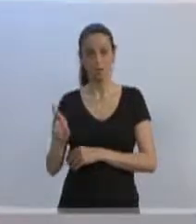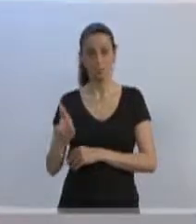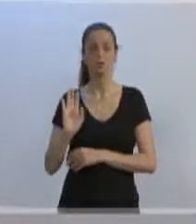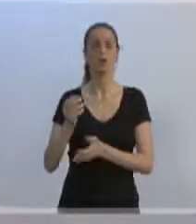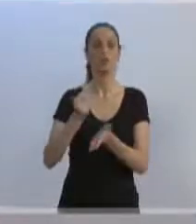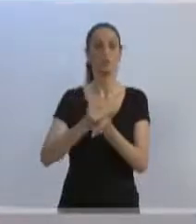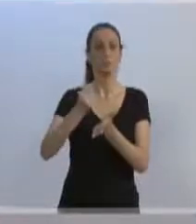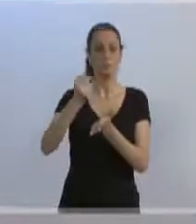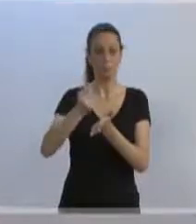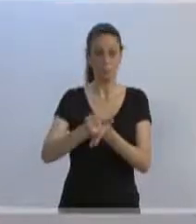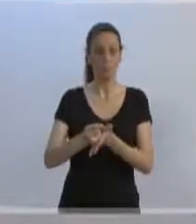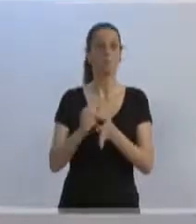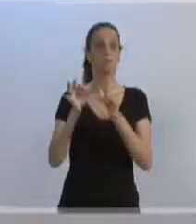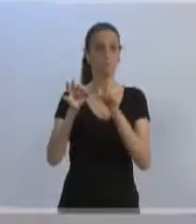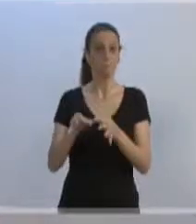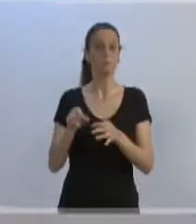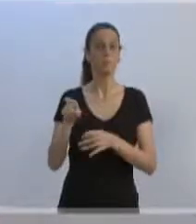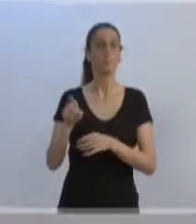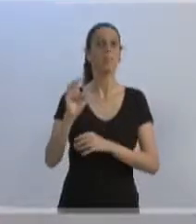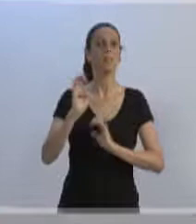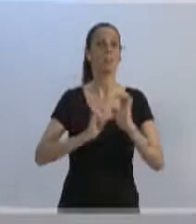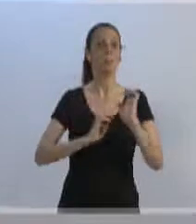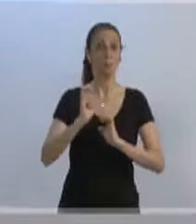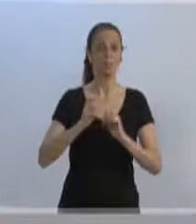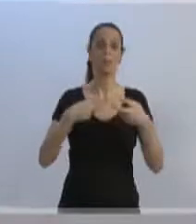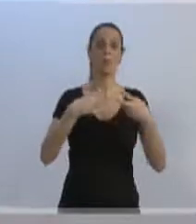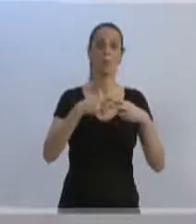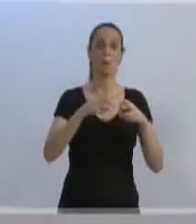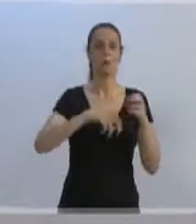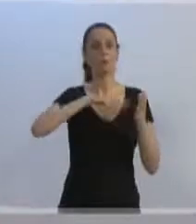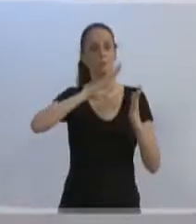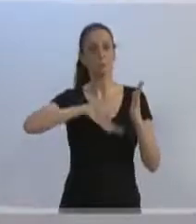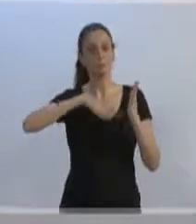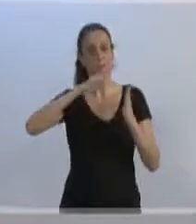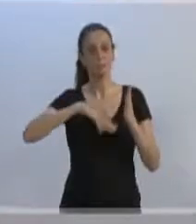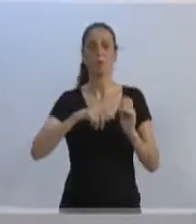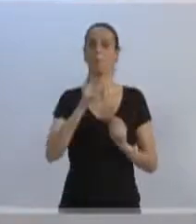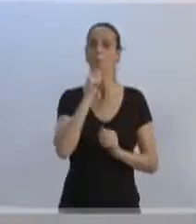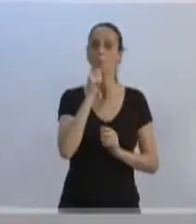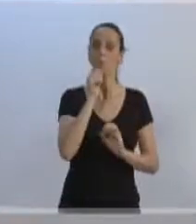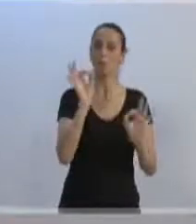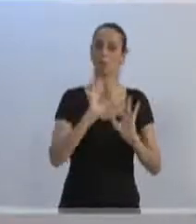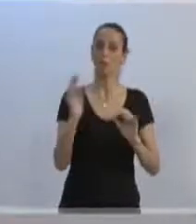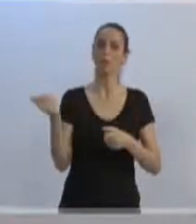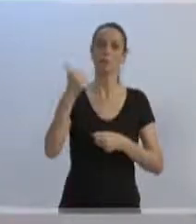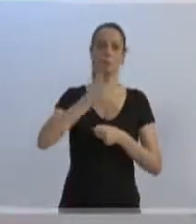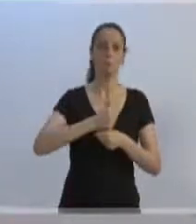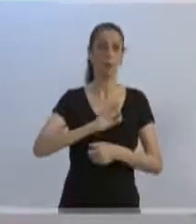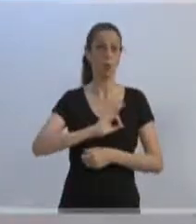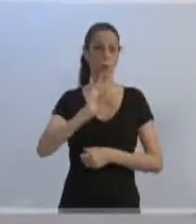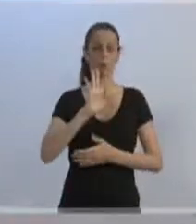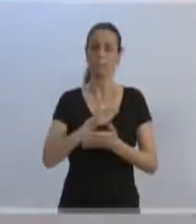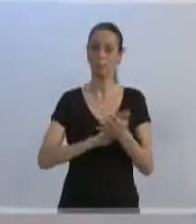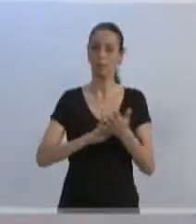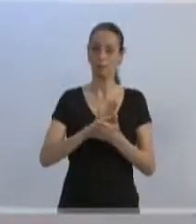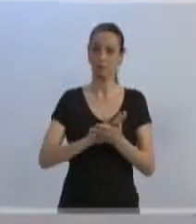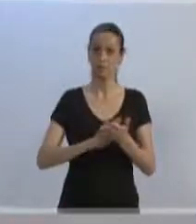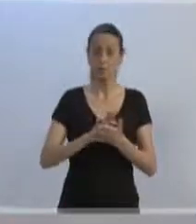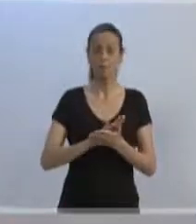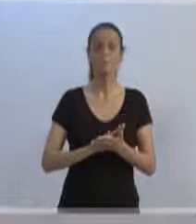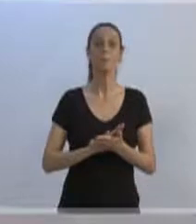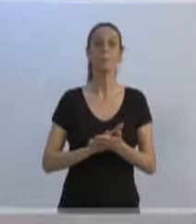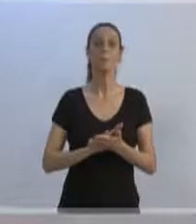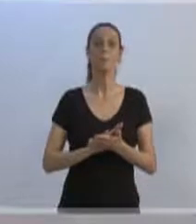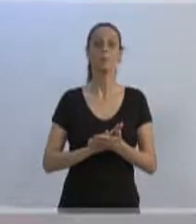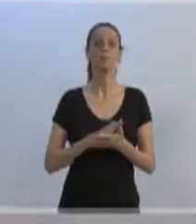contrato para que a empresa fizesse a pintura dos ônibus que não foram substituídos a esse é